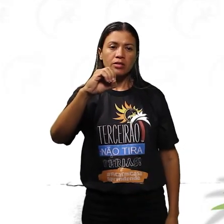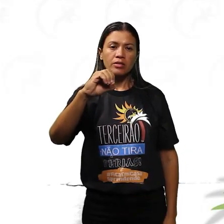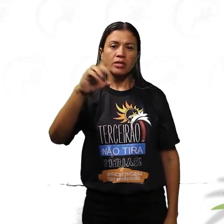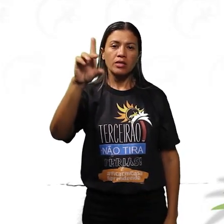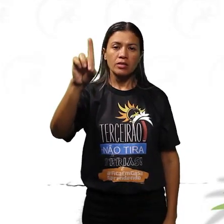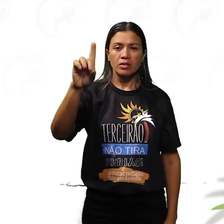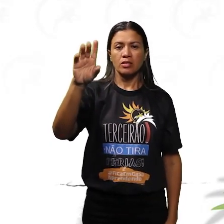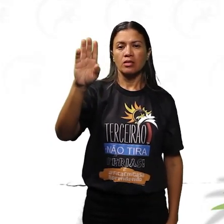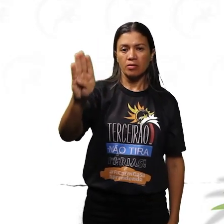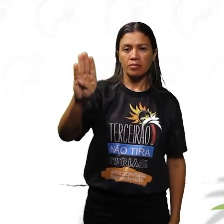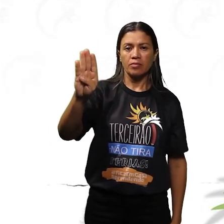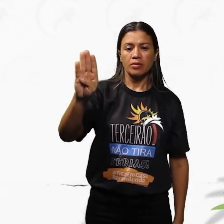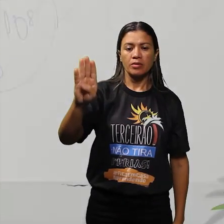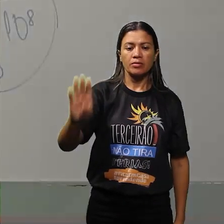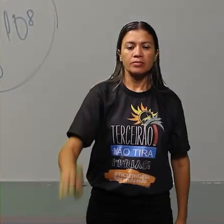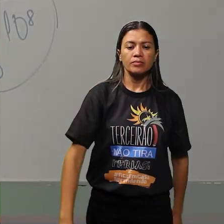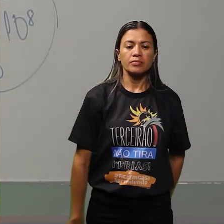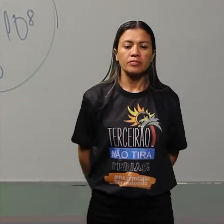decibéis.